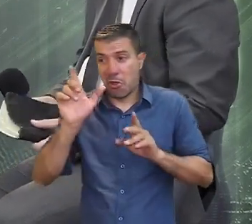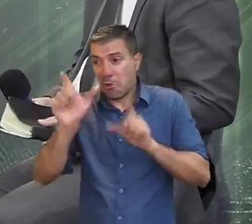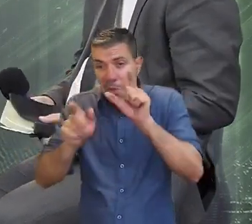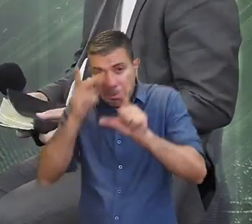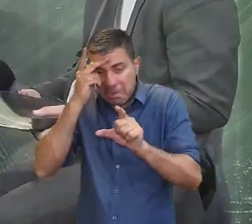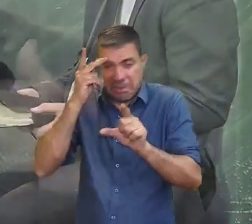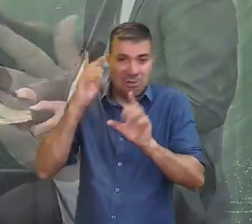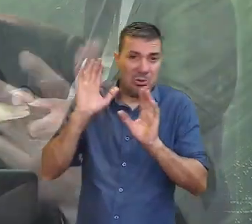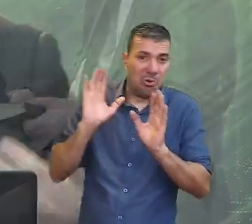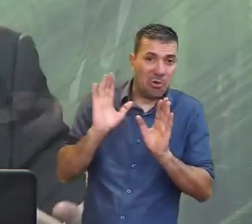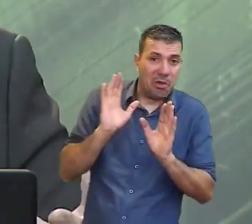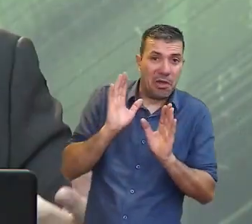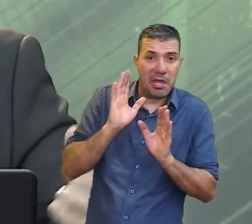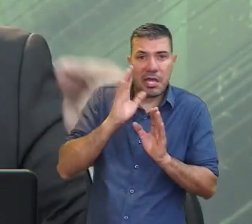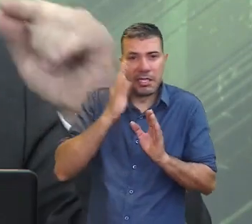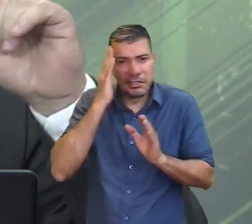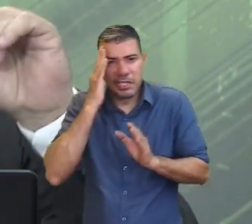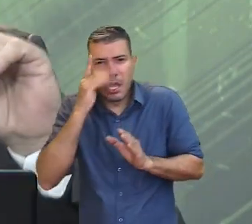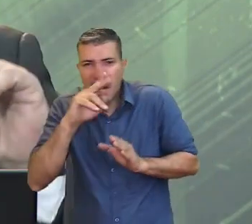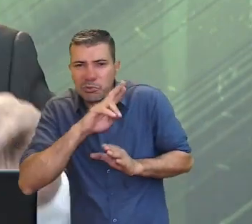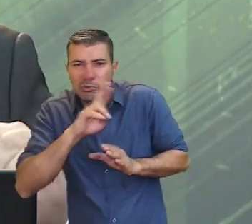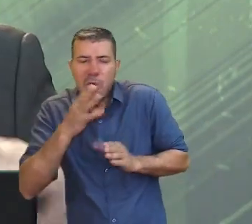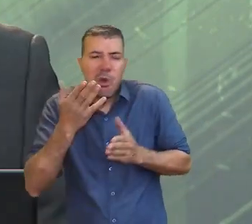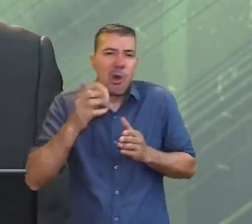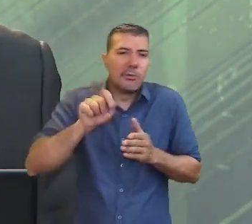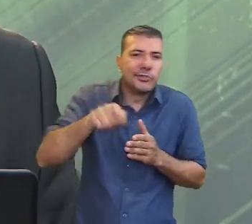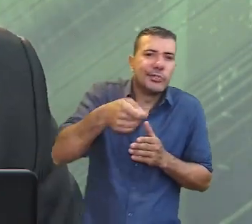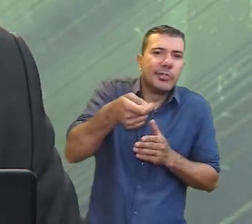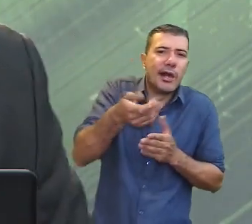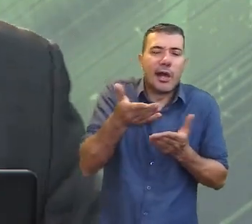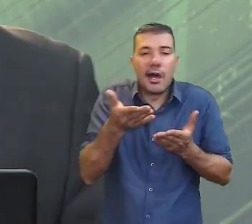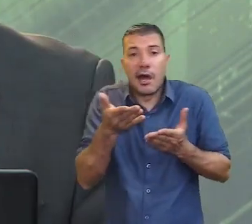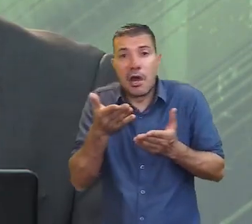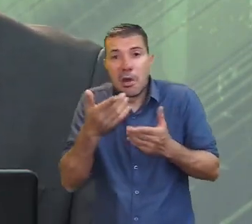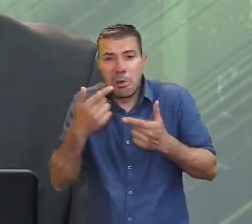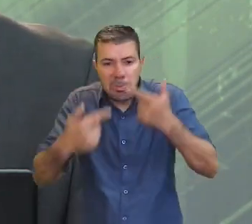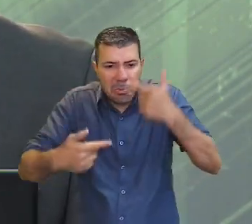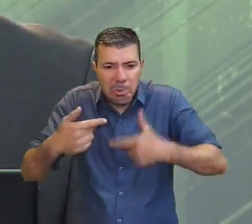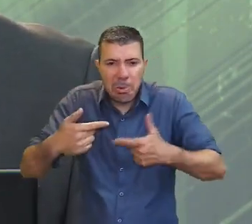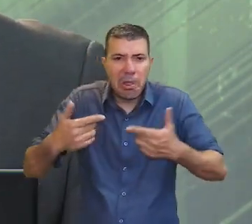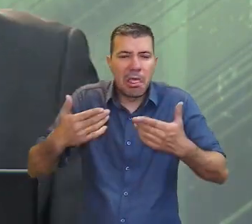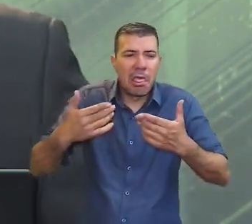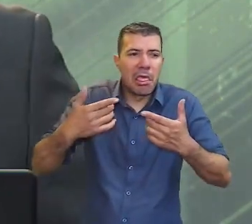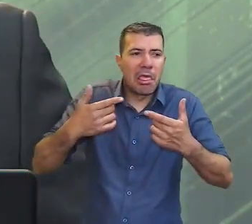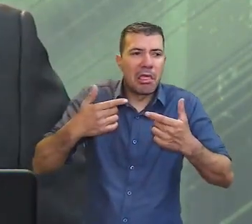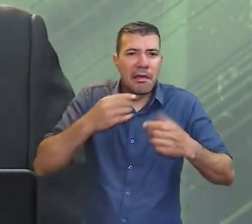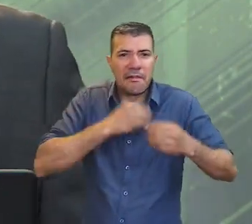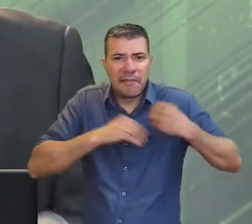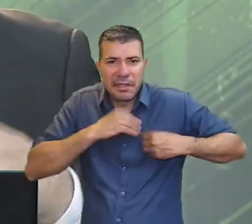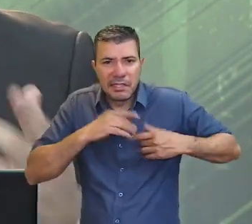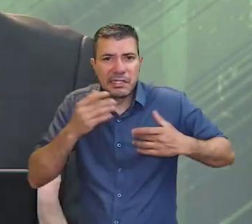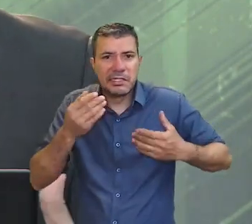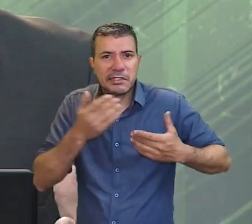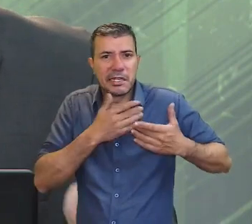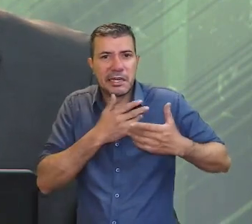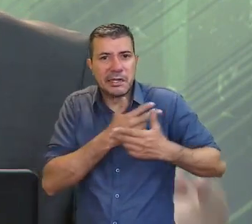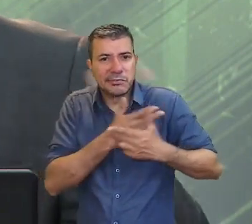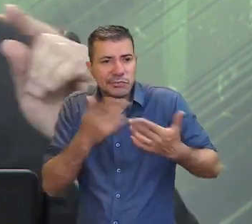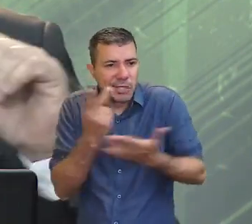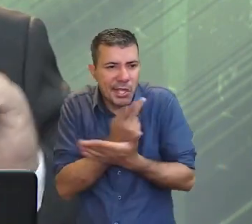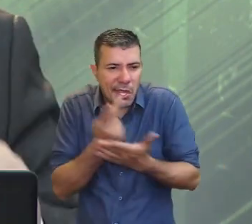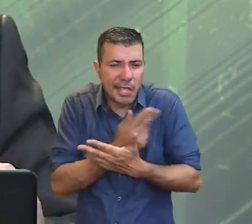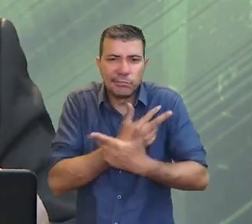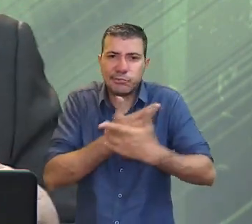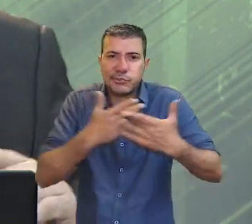que sabe o seu nome, mas ele conhece as suas lutas, ele conhece as suas fraquezas. Eu tenho pregado por aí, tenho dito que